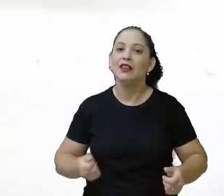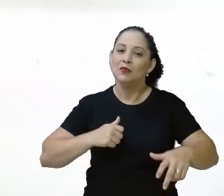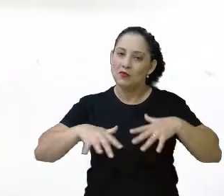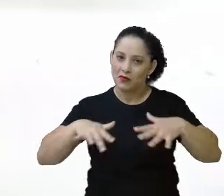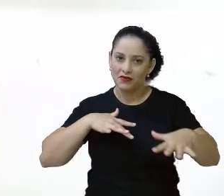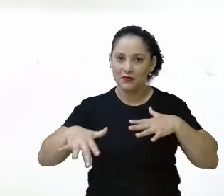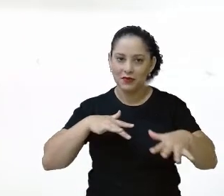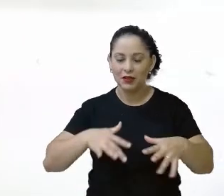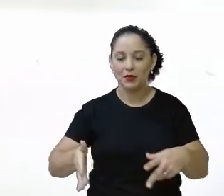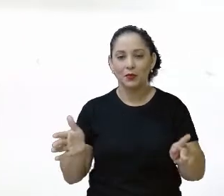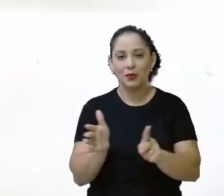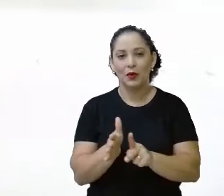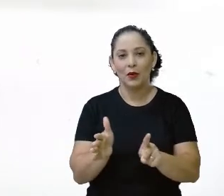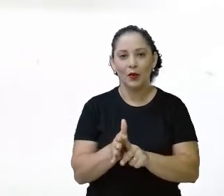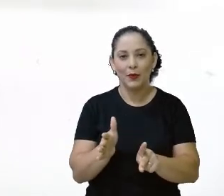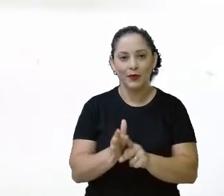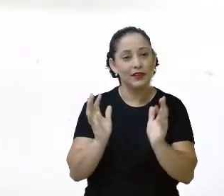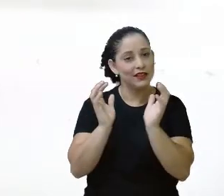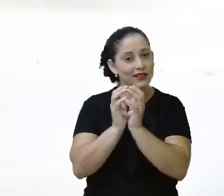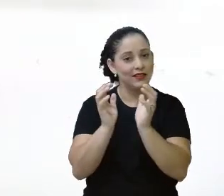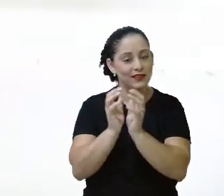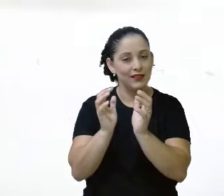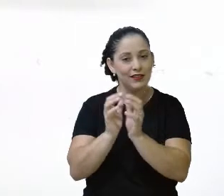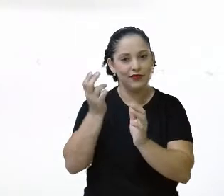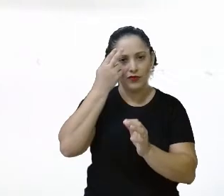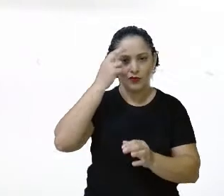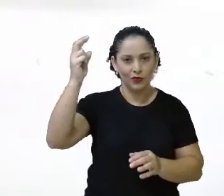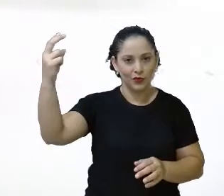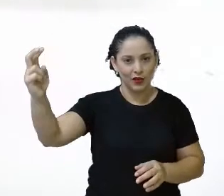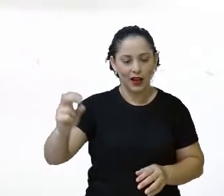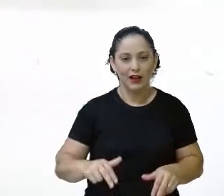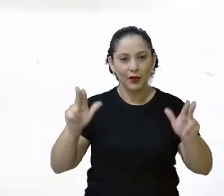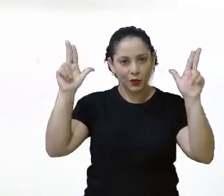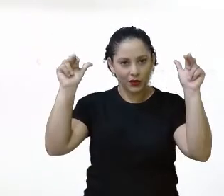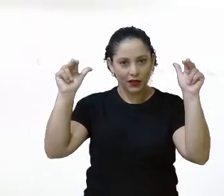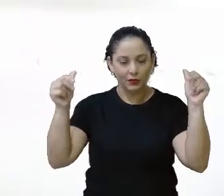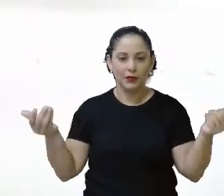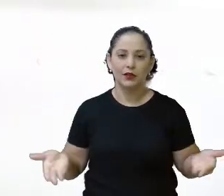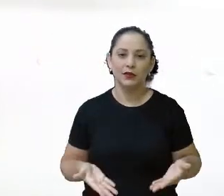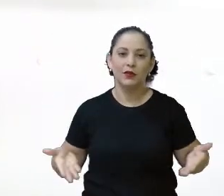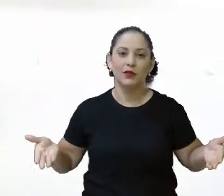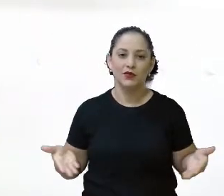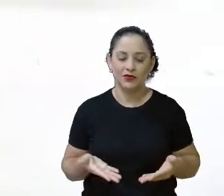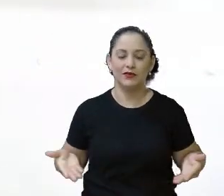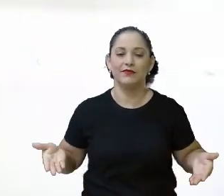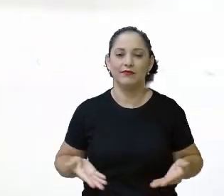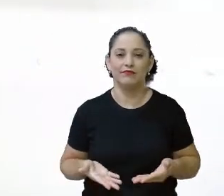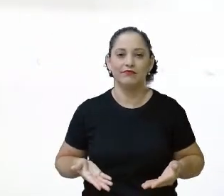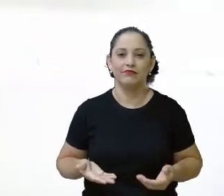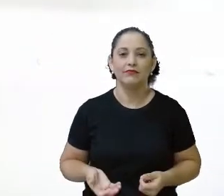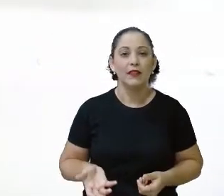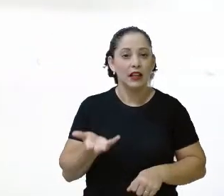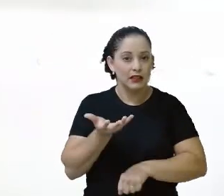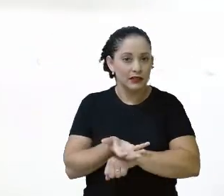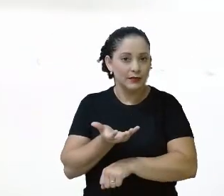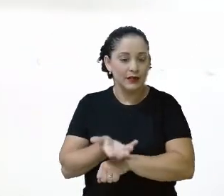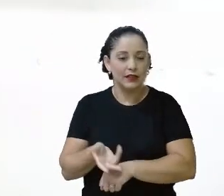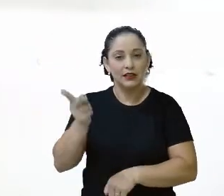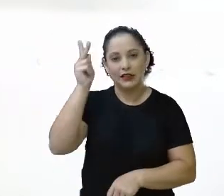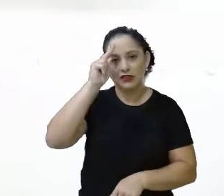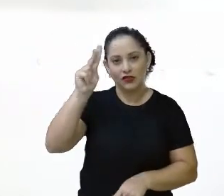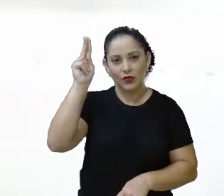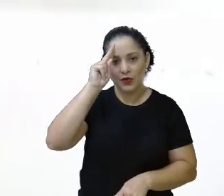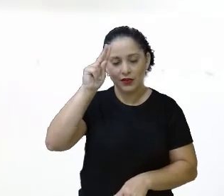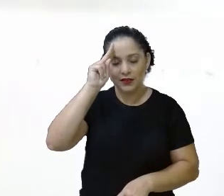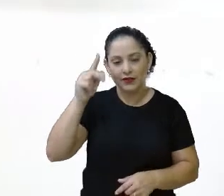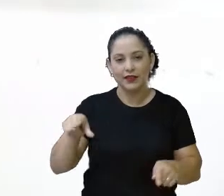manifestações culturais de Recife, né? Que é o tema principal da nossa aula de hoje, levando aí para a disciplina de História. E